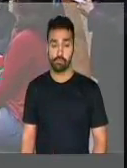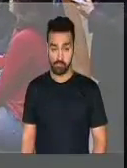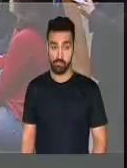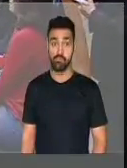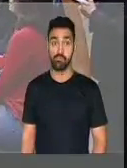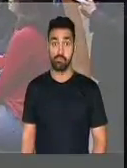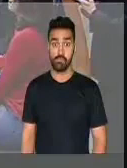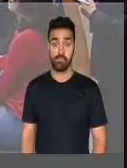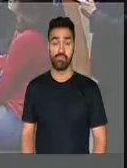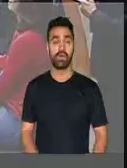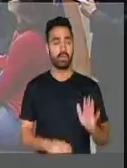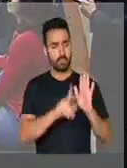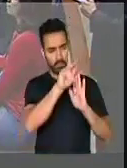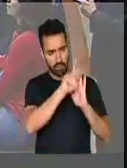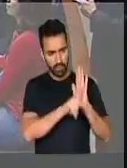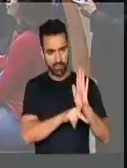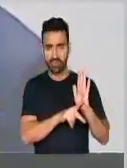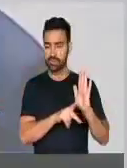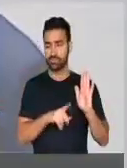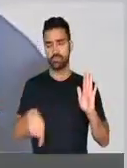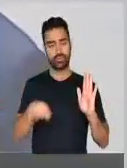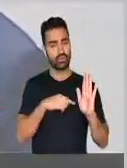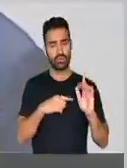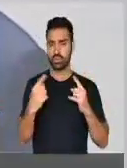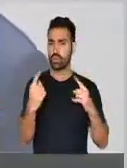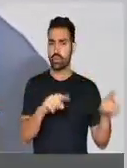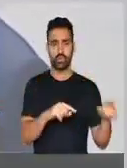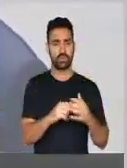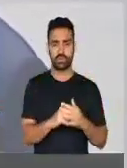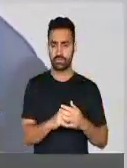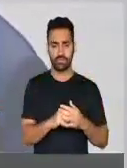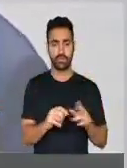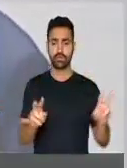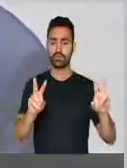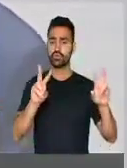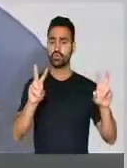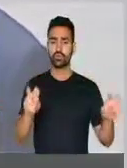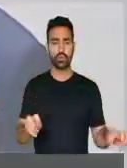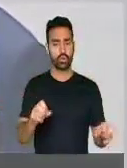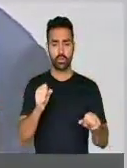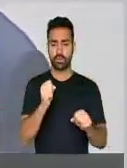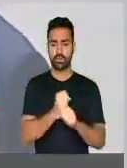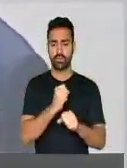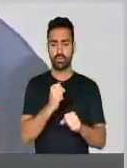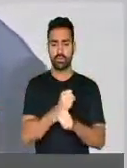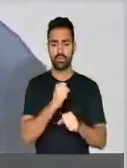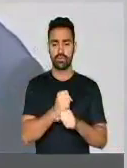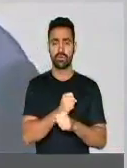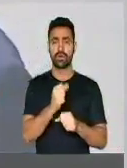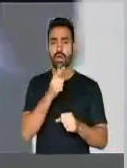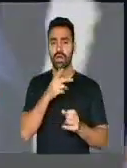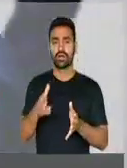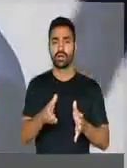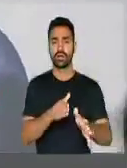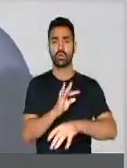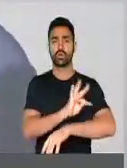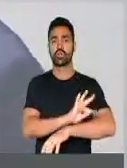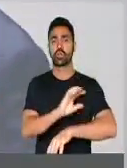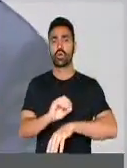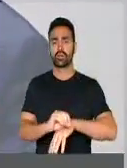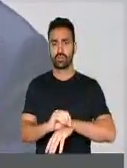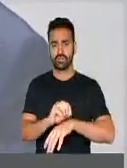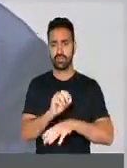contrário à aprovação desse projeto sobre a transposição das águas do Rio Tocantins. Sem